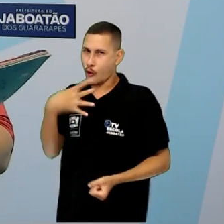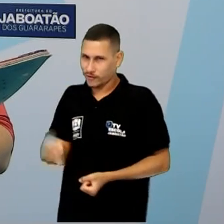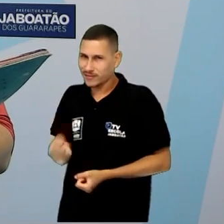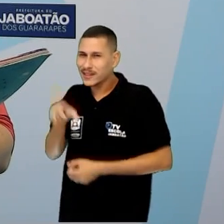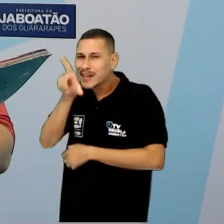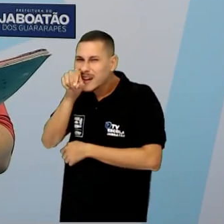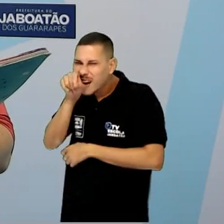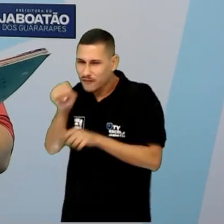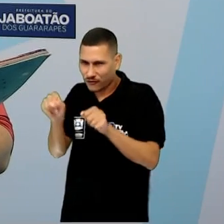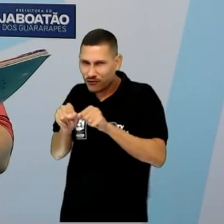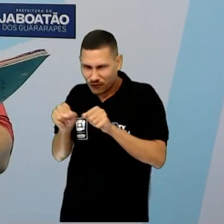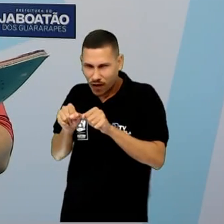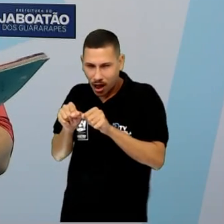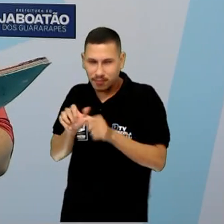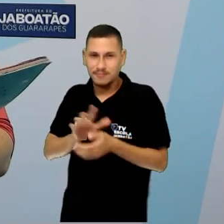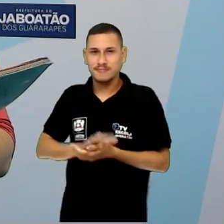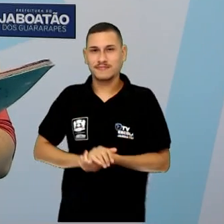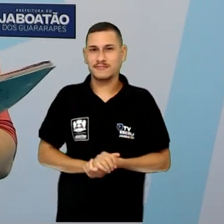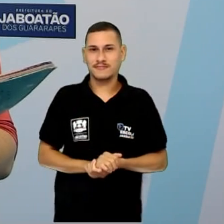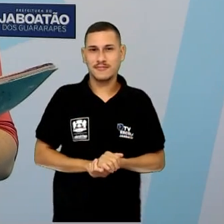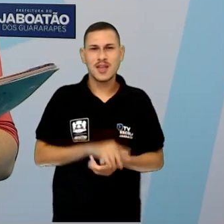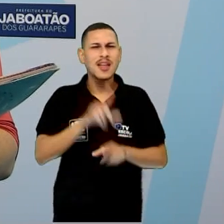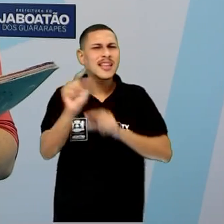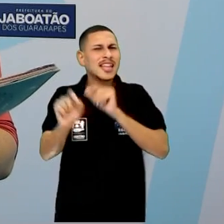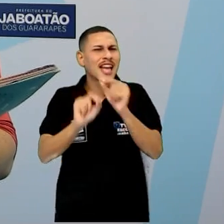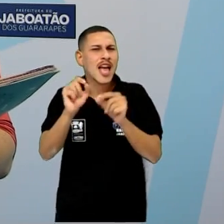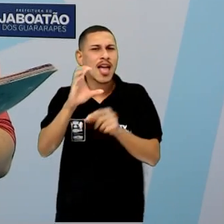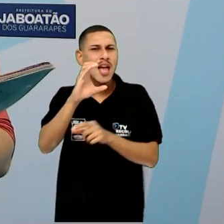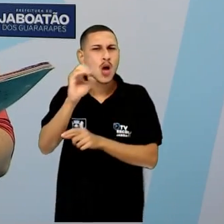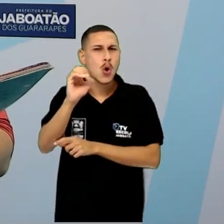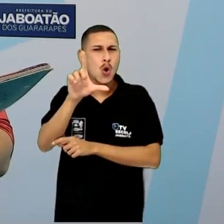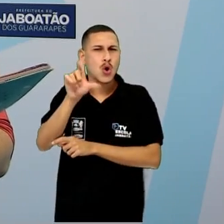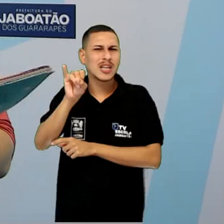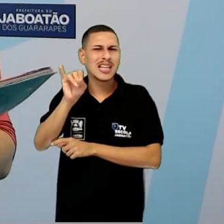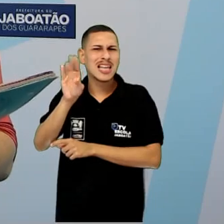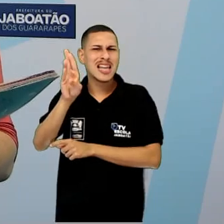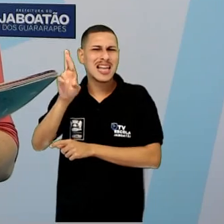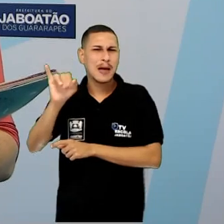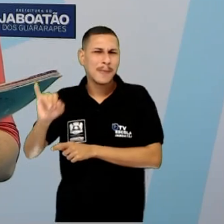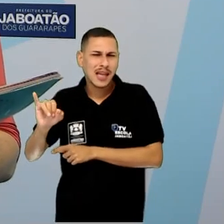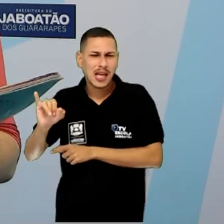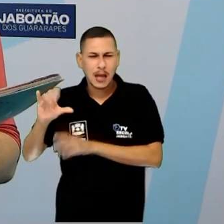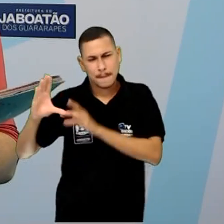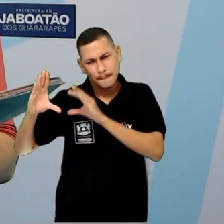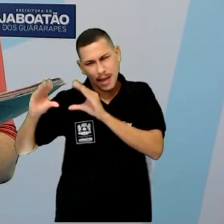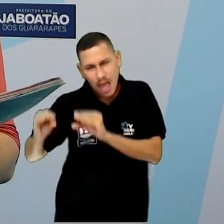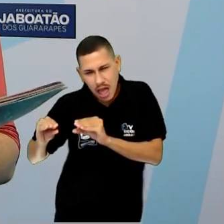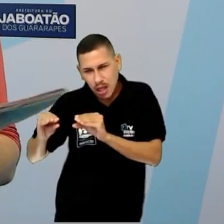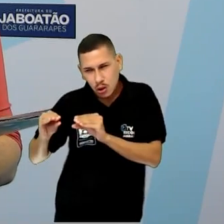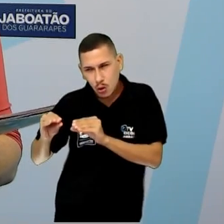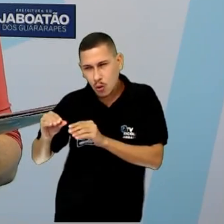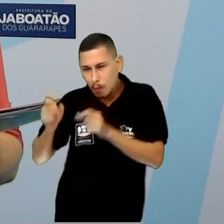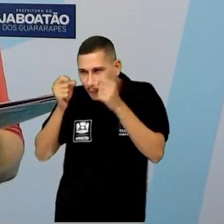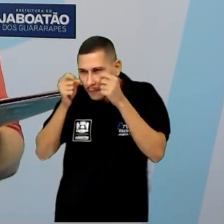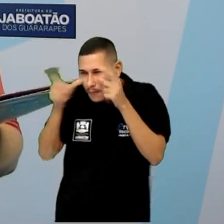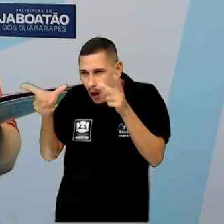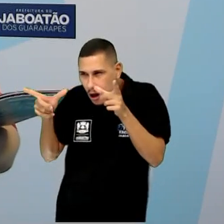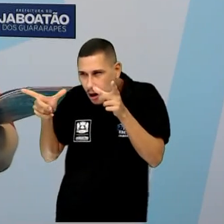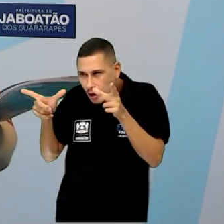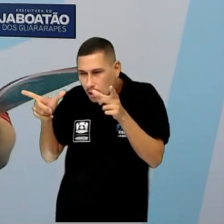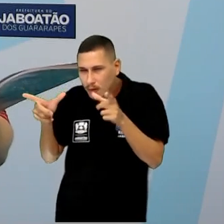tinha feito para estar ali. Era o colibri, pequeno, atento, incapaz de